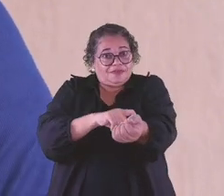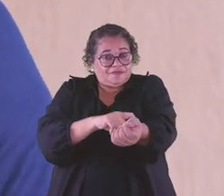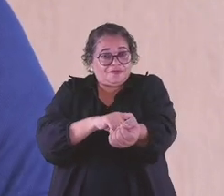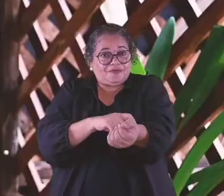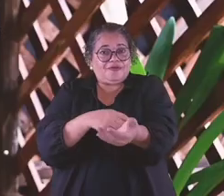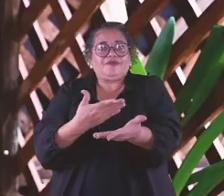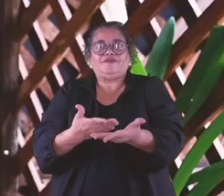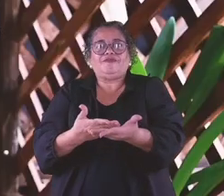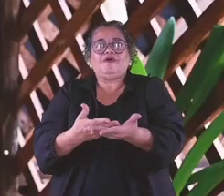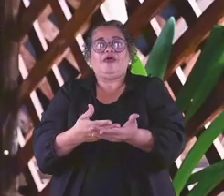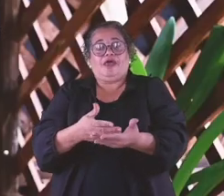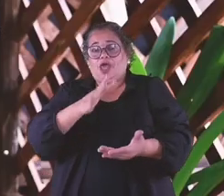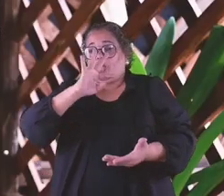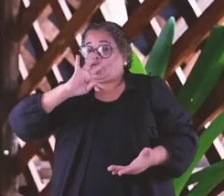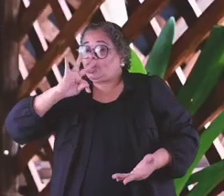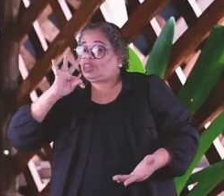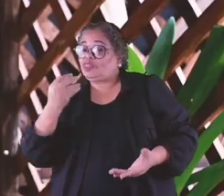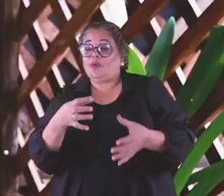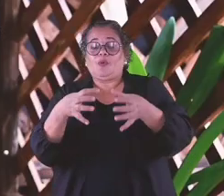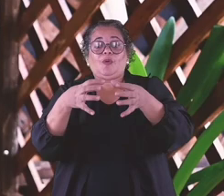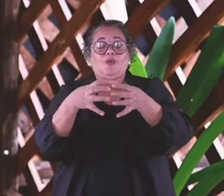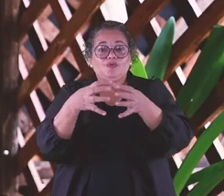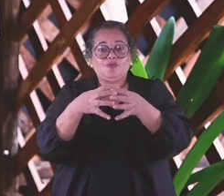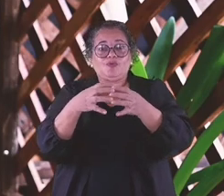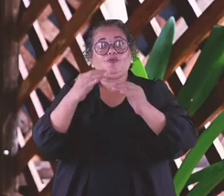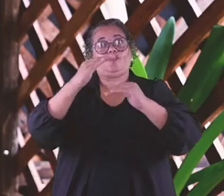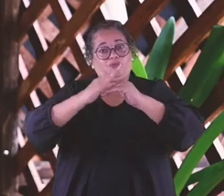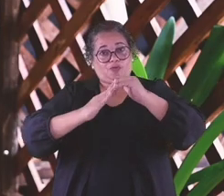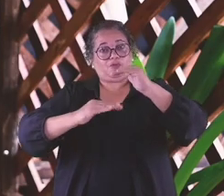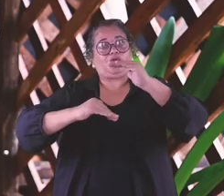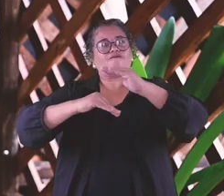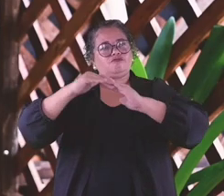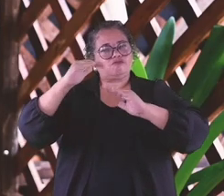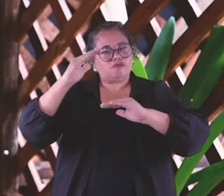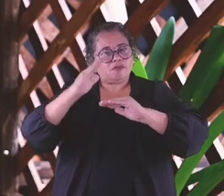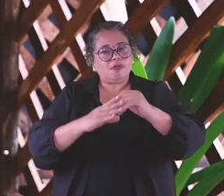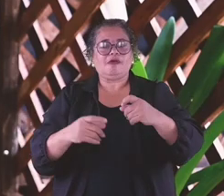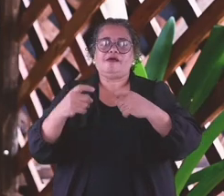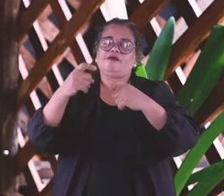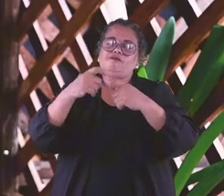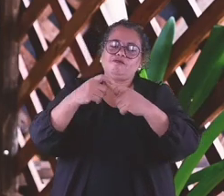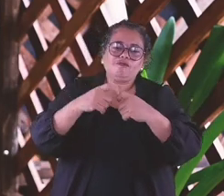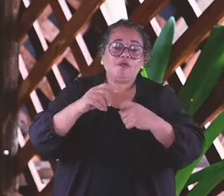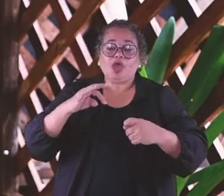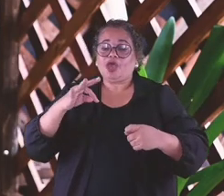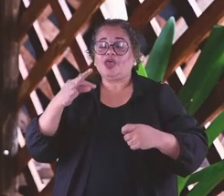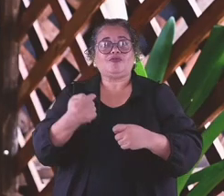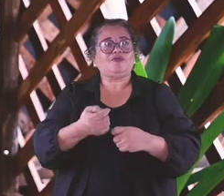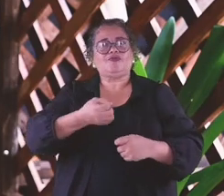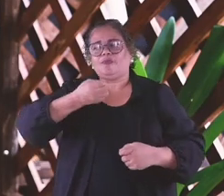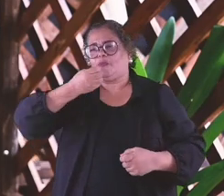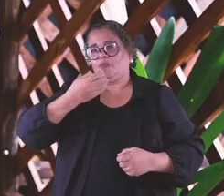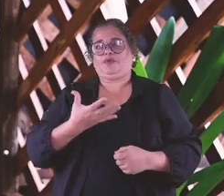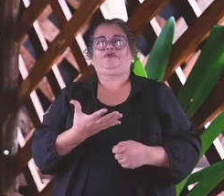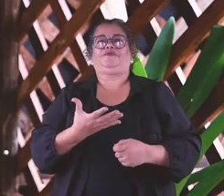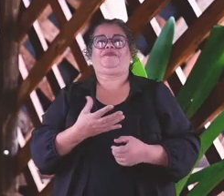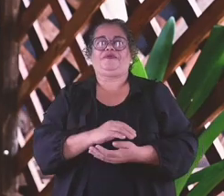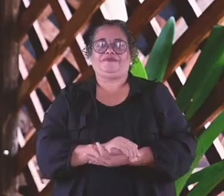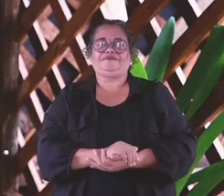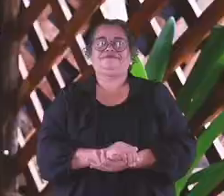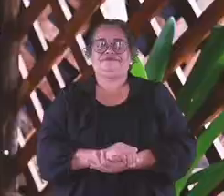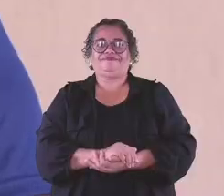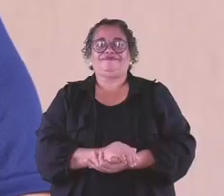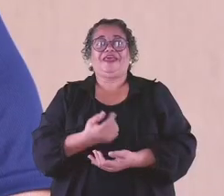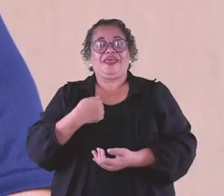nervoso. Desde o porteiro, atendente, quem faz exame, os médicos, para mim sempre foi